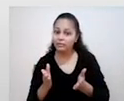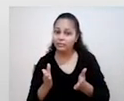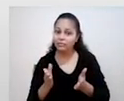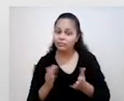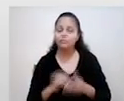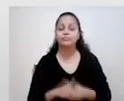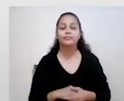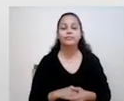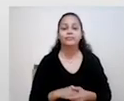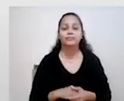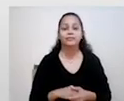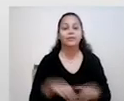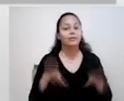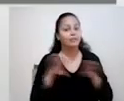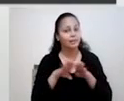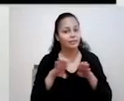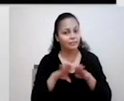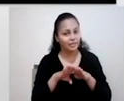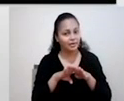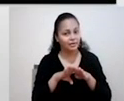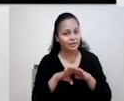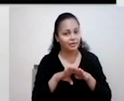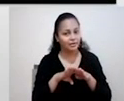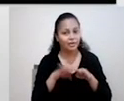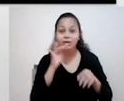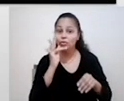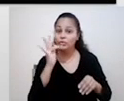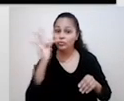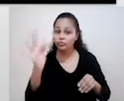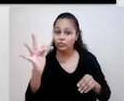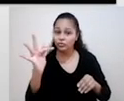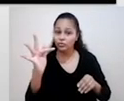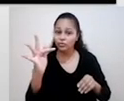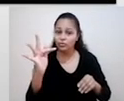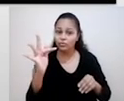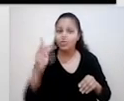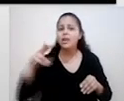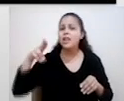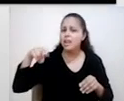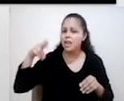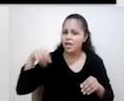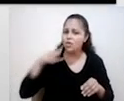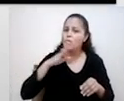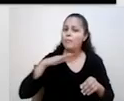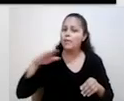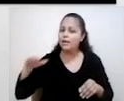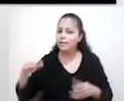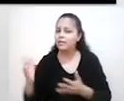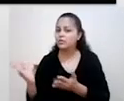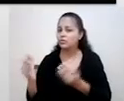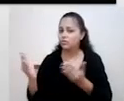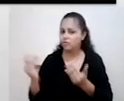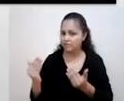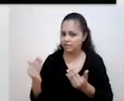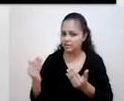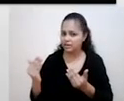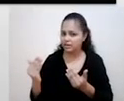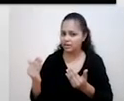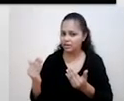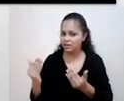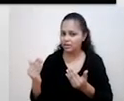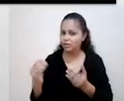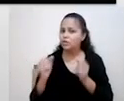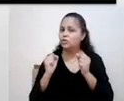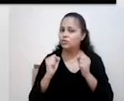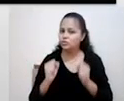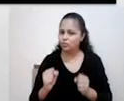indicativo, tá? E também, como nós já vimos, o futuro. Olha, nenhuma criança ou adolescente será objeto de qualquer